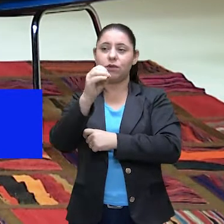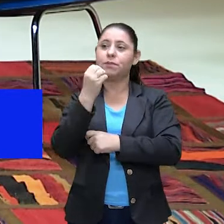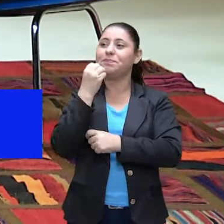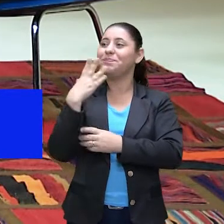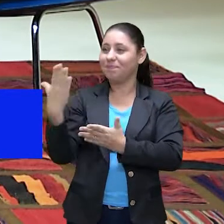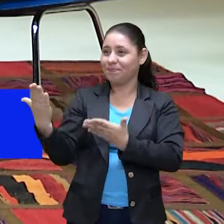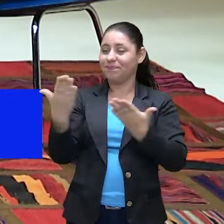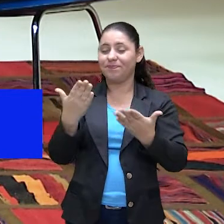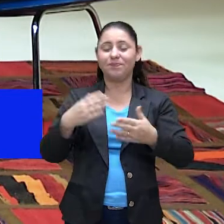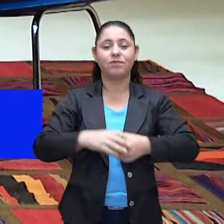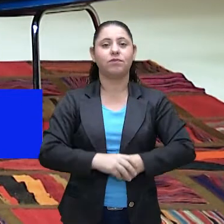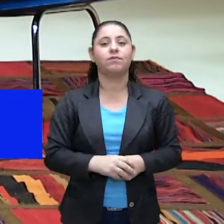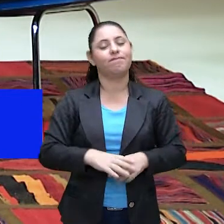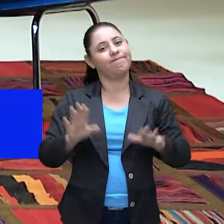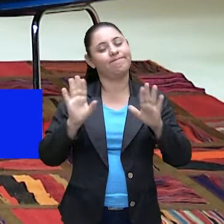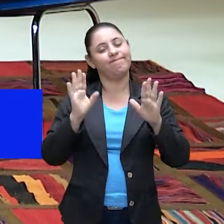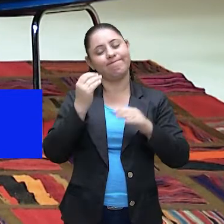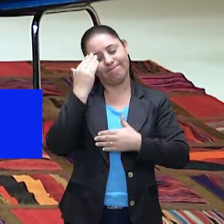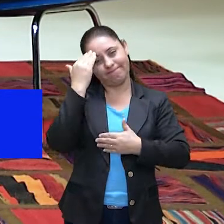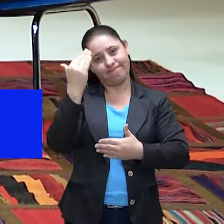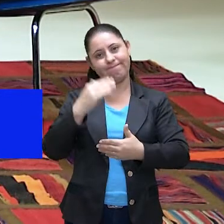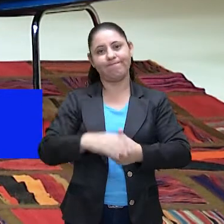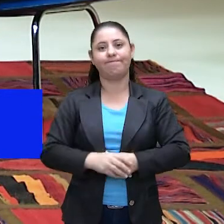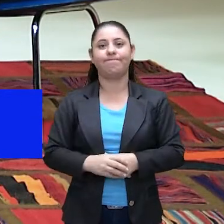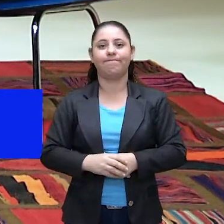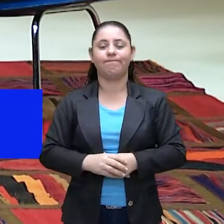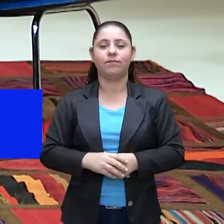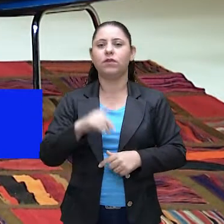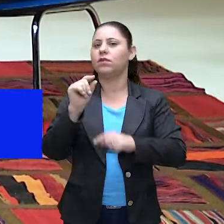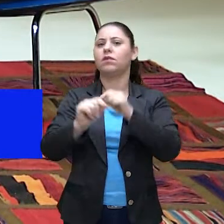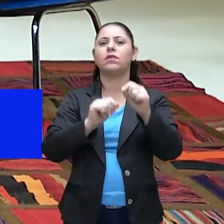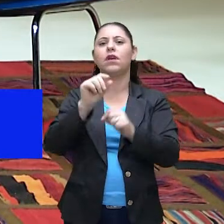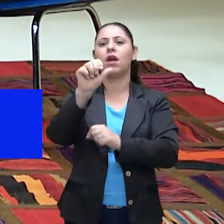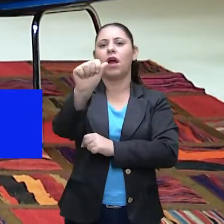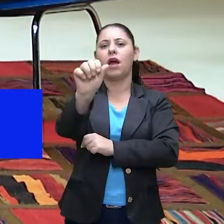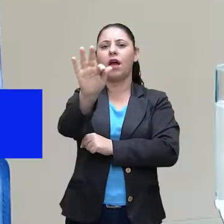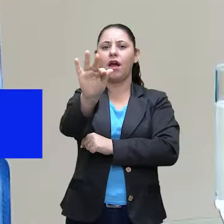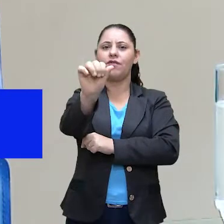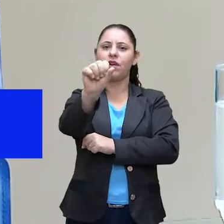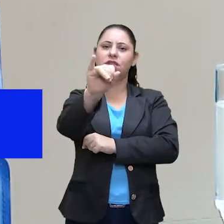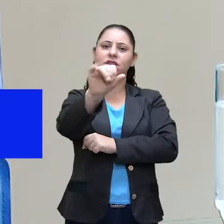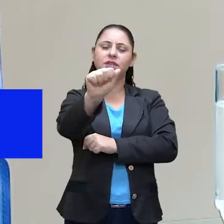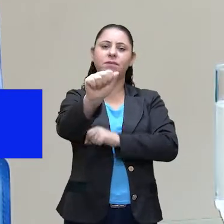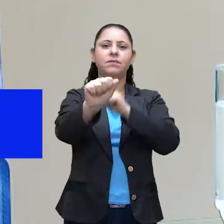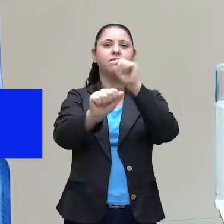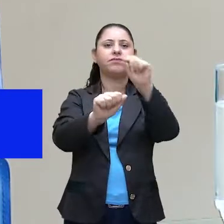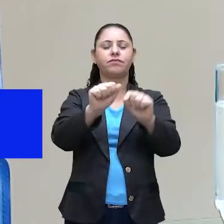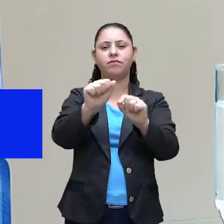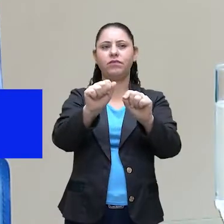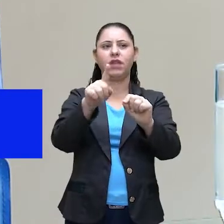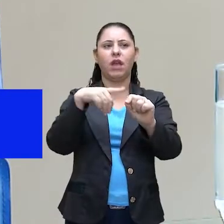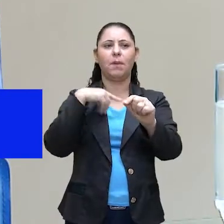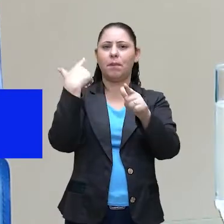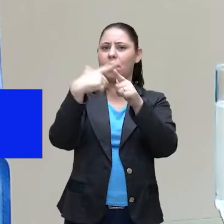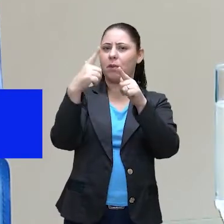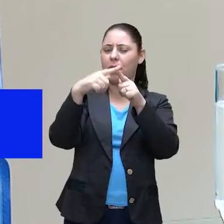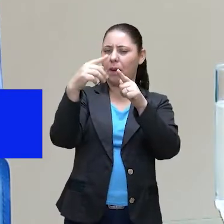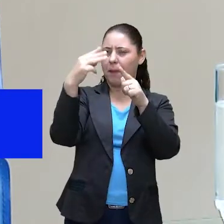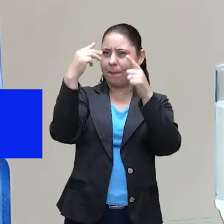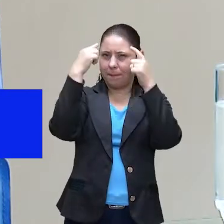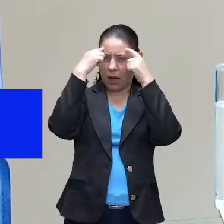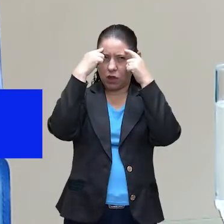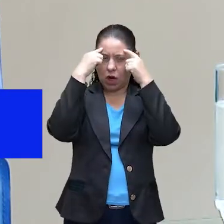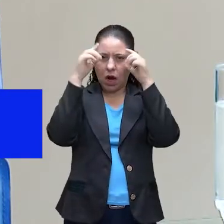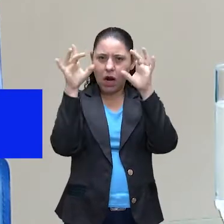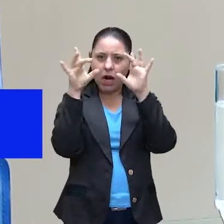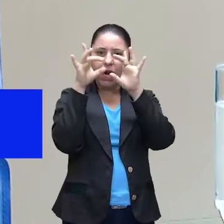doutor. Obrigado. Doutor, o que é afasia? Afasia é um transtorno mental relacionado com a área da linguagem,